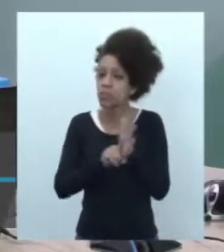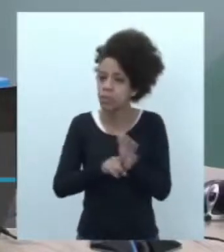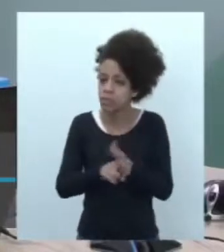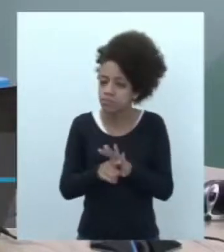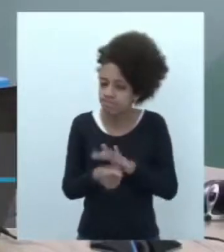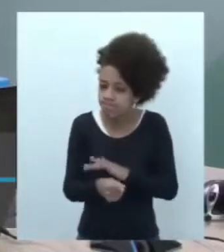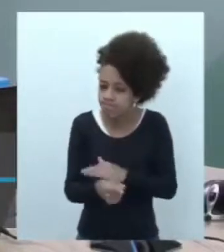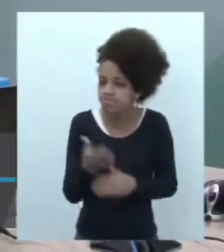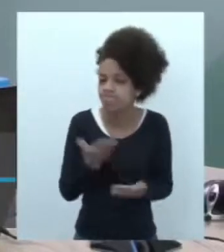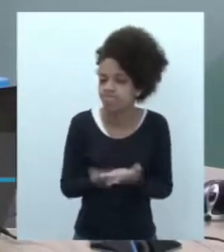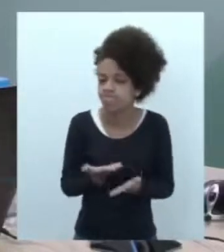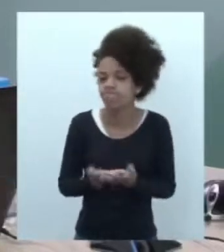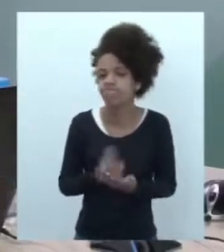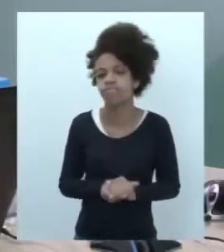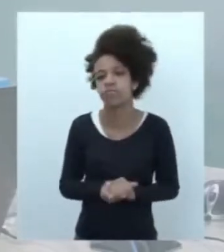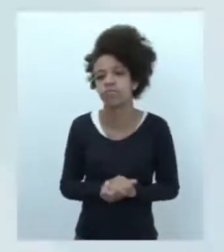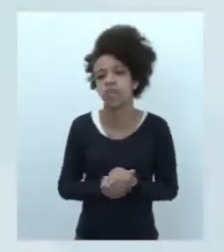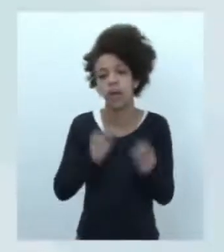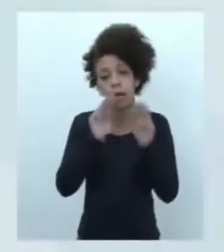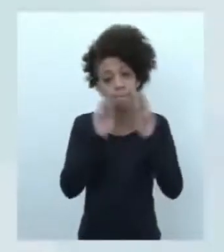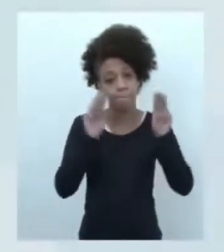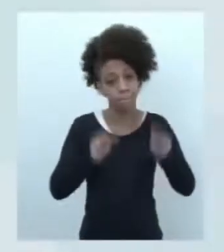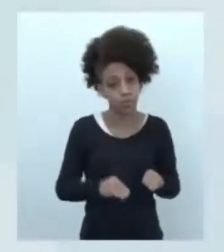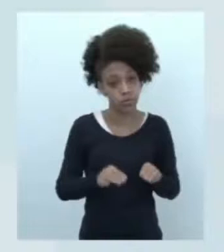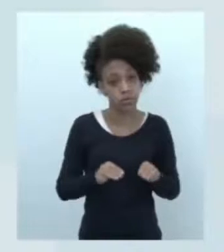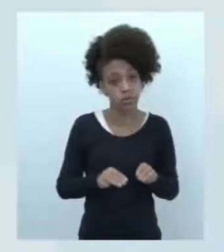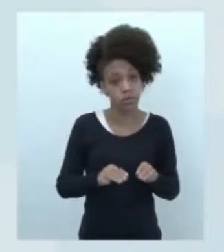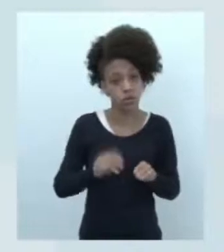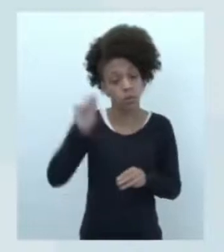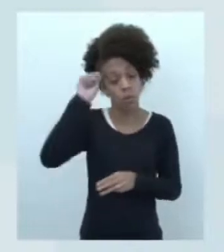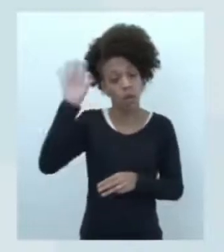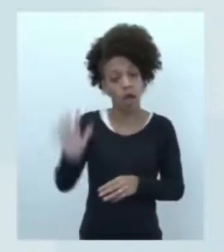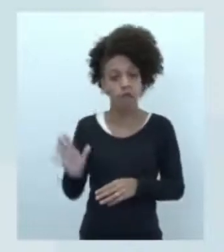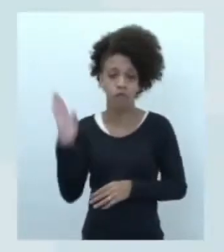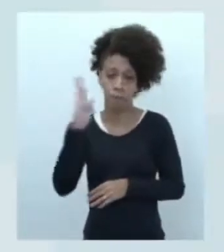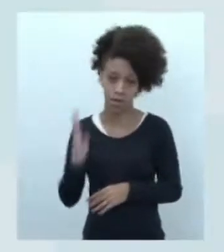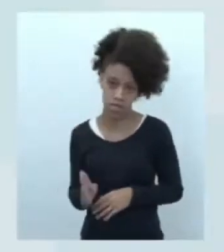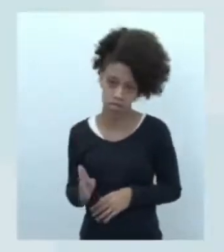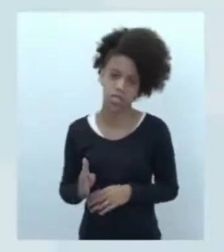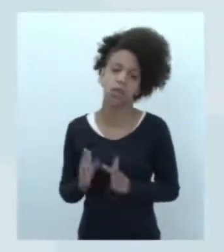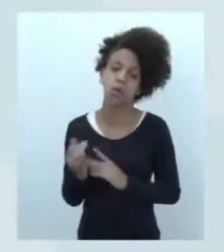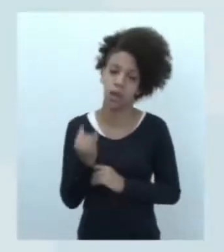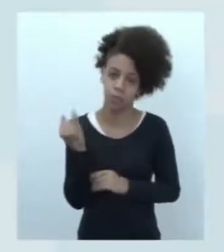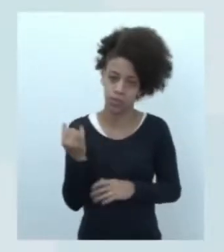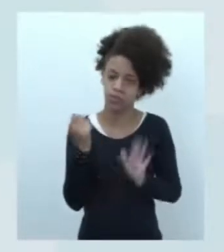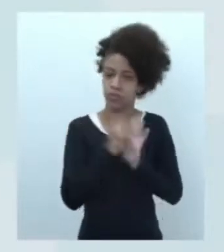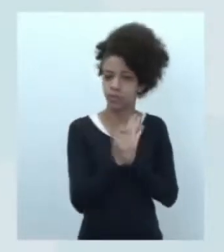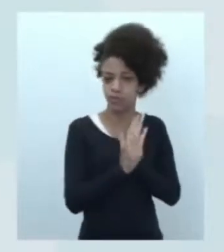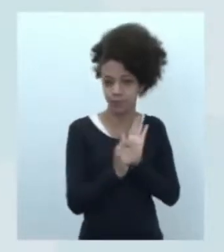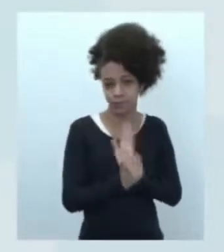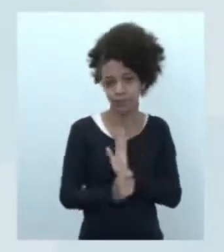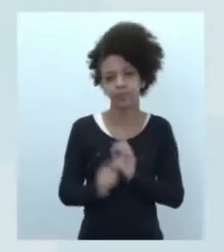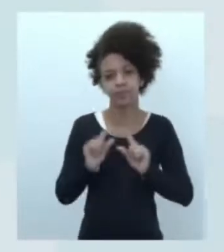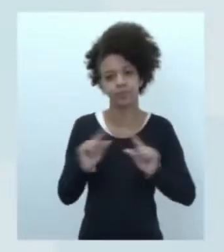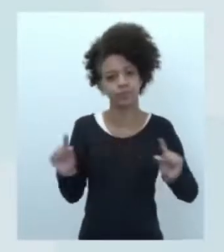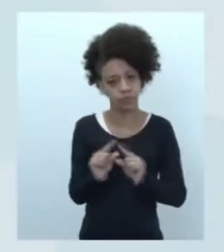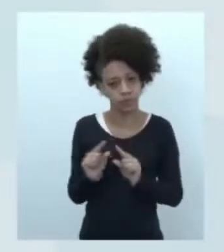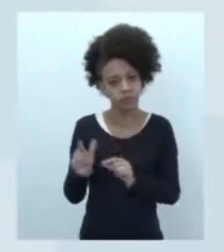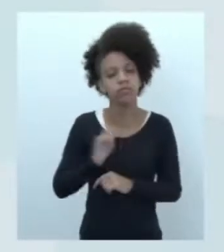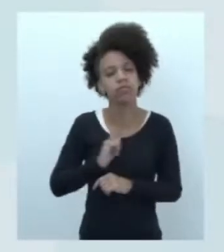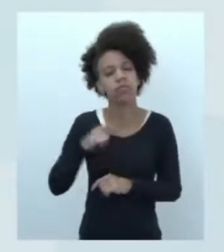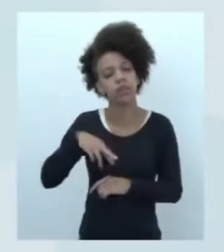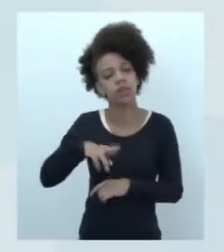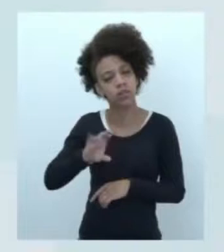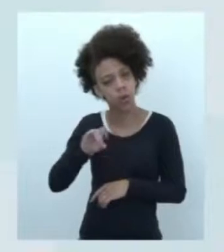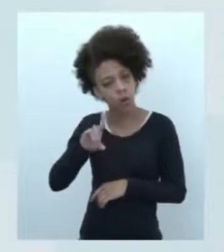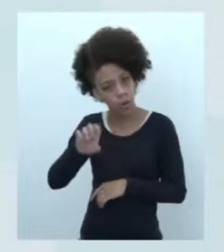dos estudos, é o Museu Afro Brasil, né, é importante que vocês anotem esse endereço, tem o QR Code